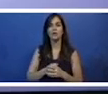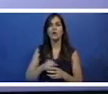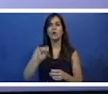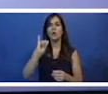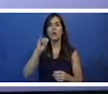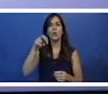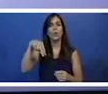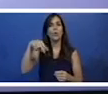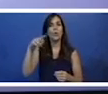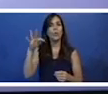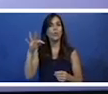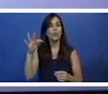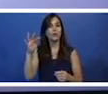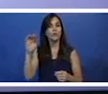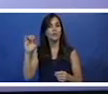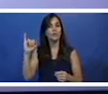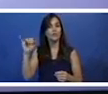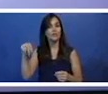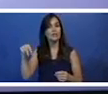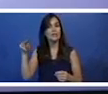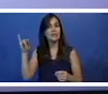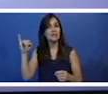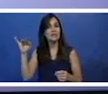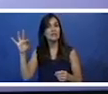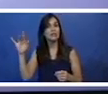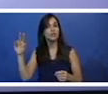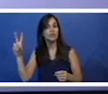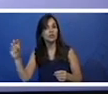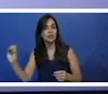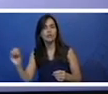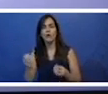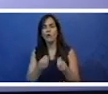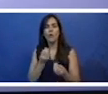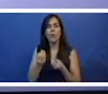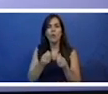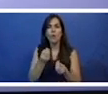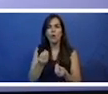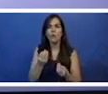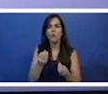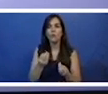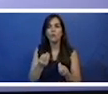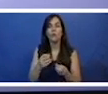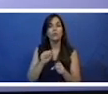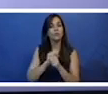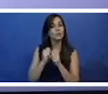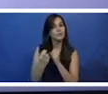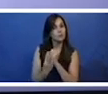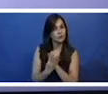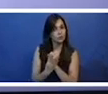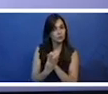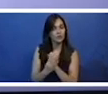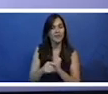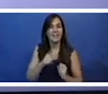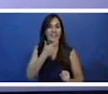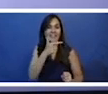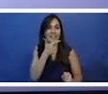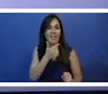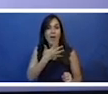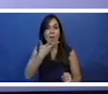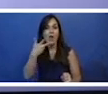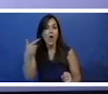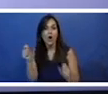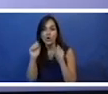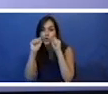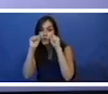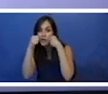comporta-se como um substantivo, como nesta frase. Rir é melhor que chorar. Então, nós temos aí